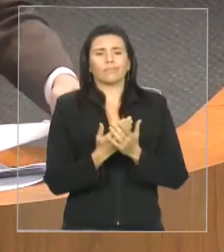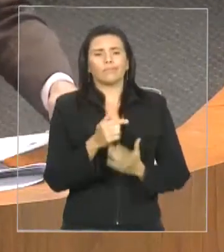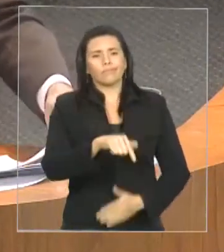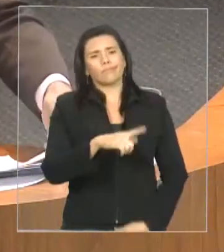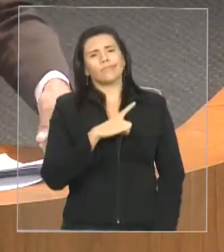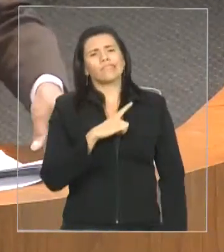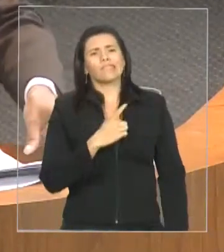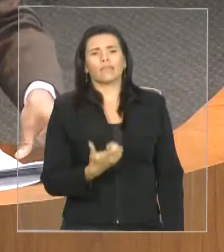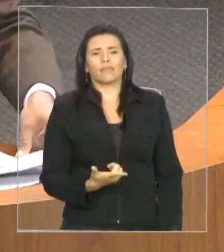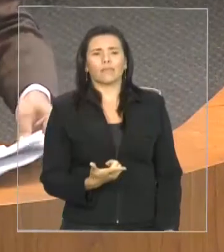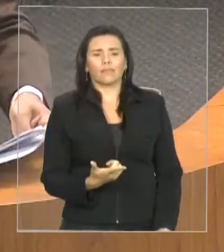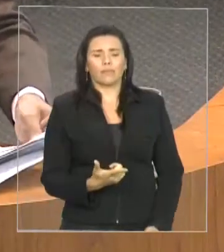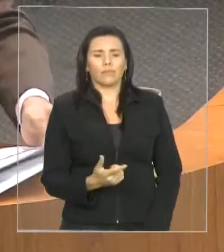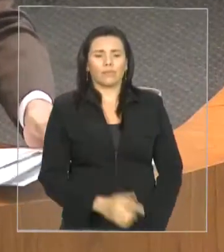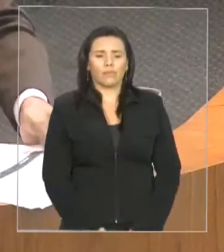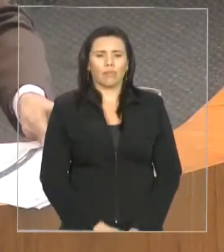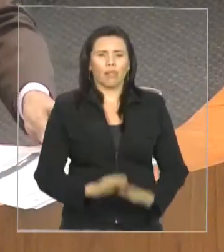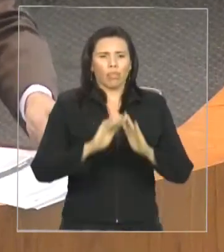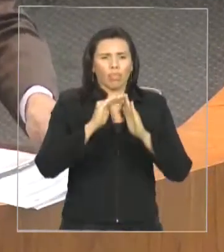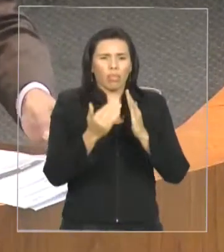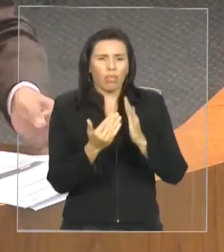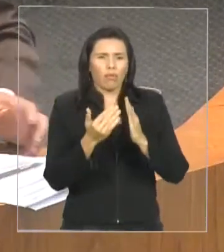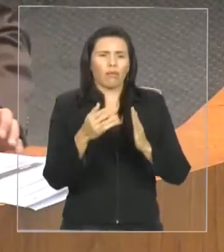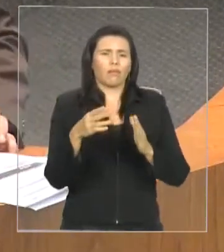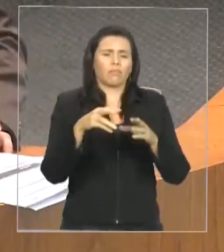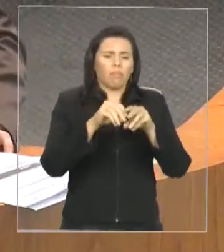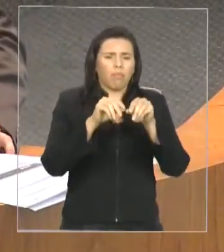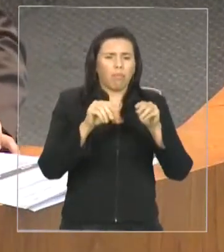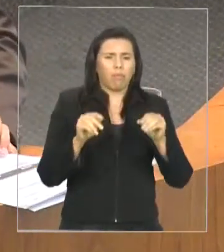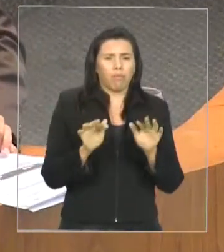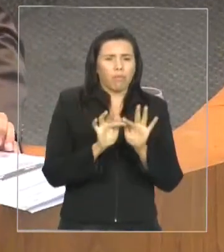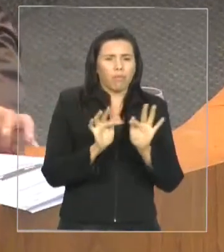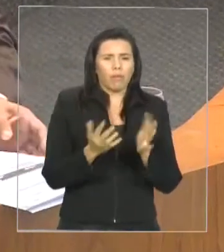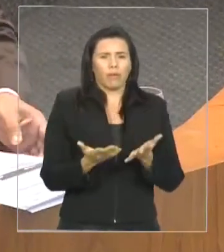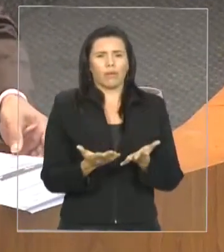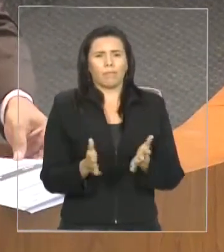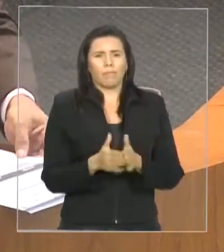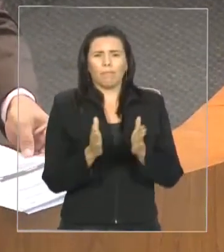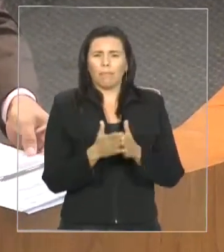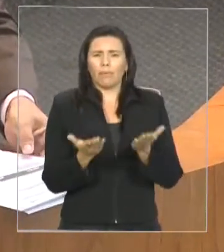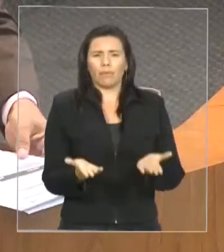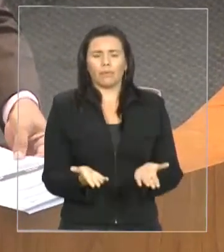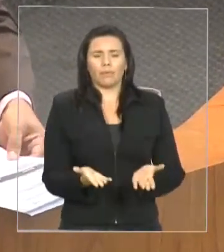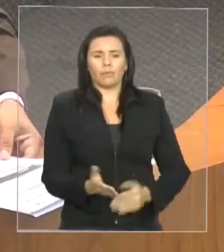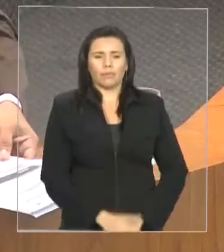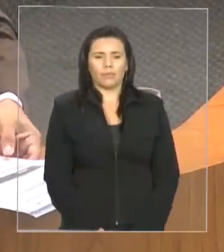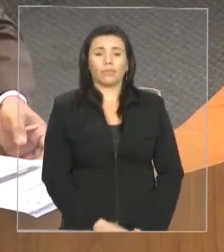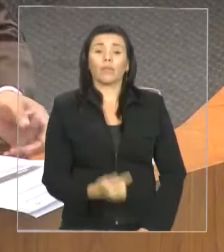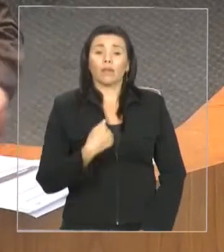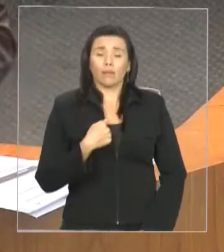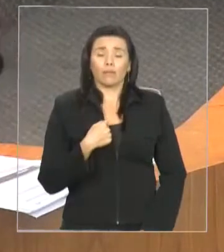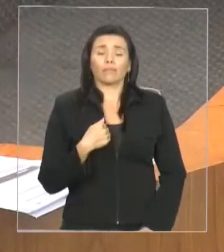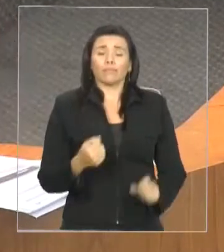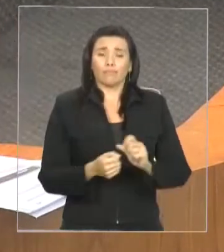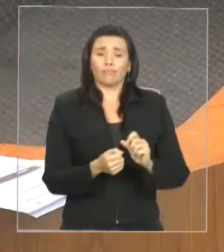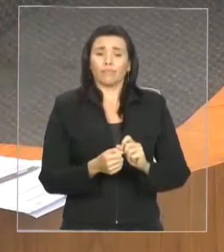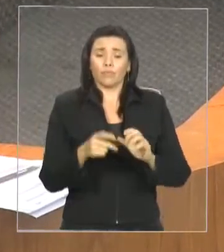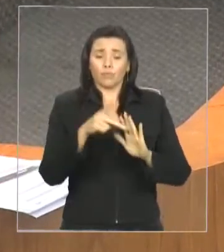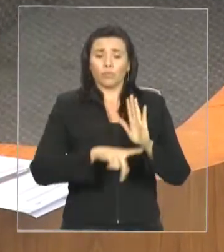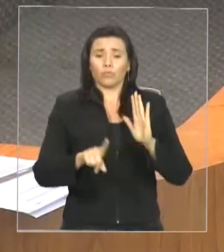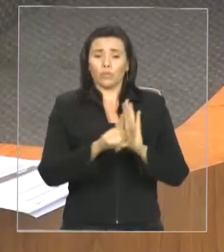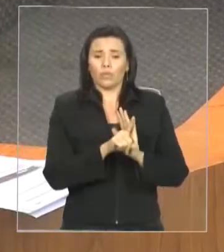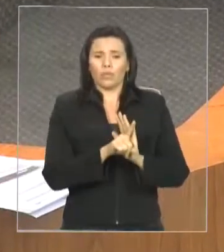fazer propaganda que são 300 escolas reformadas ou construídas. Até porque também apresentamos um projeto de lei que toda e